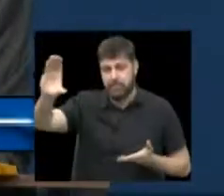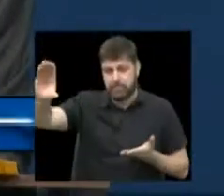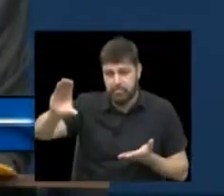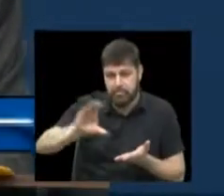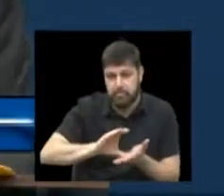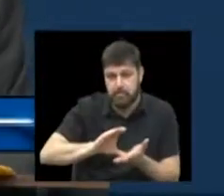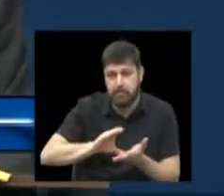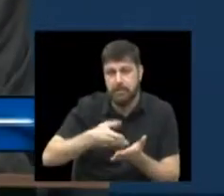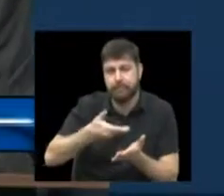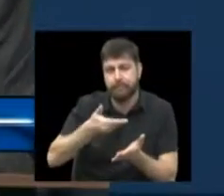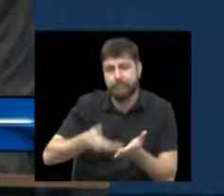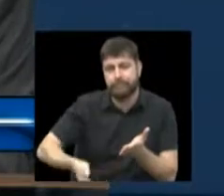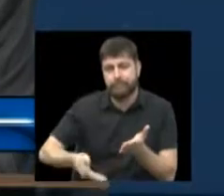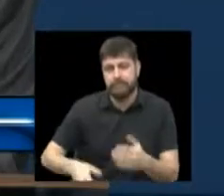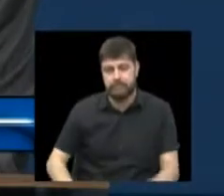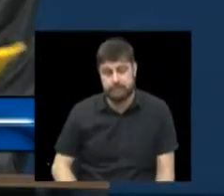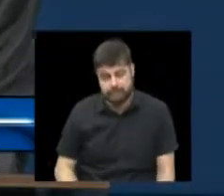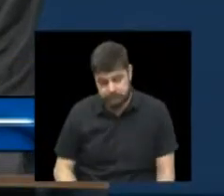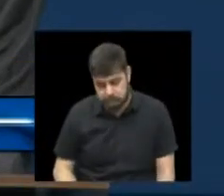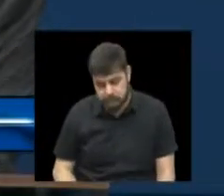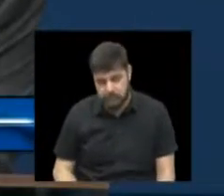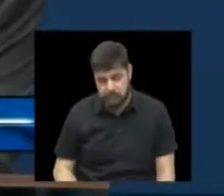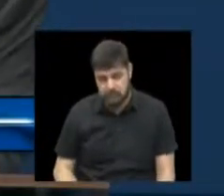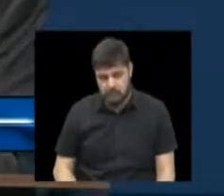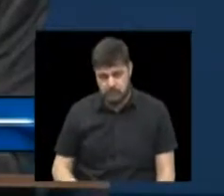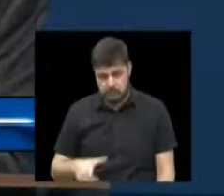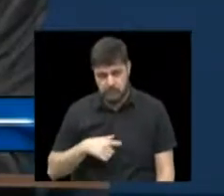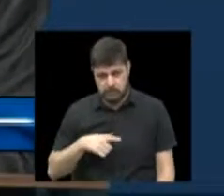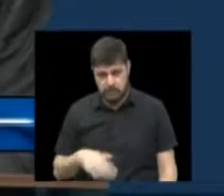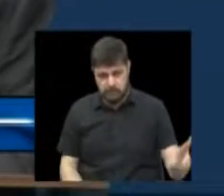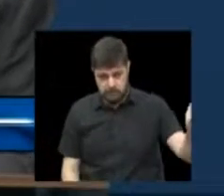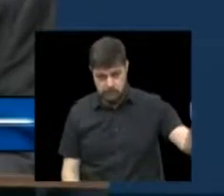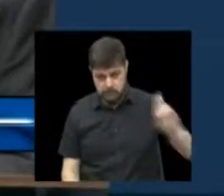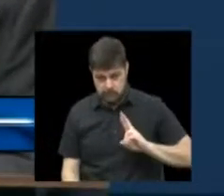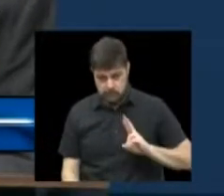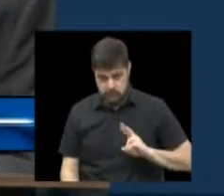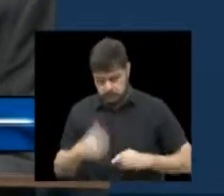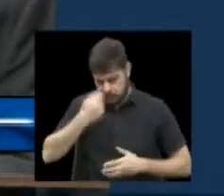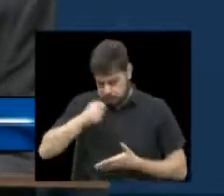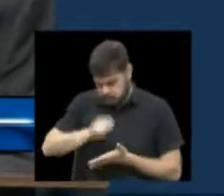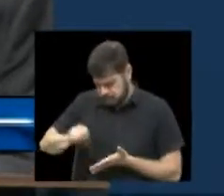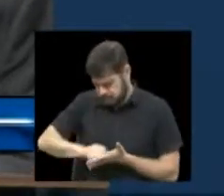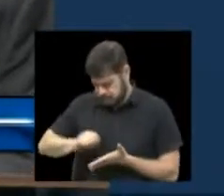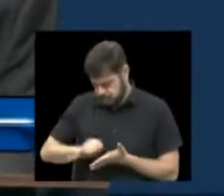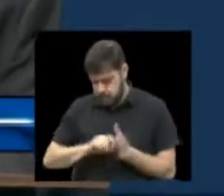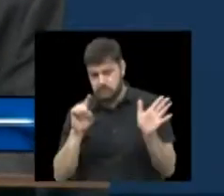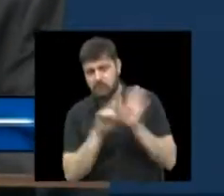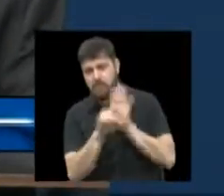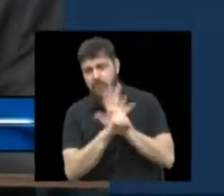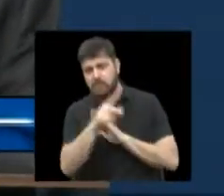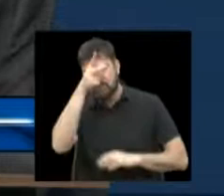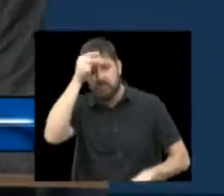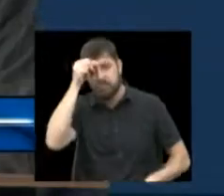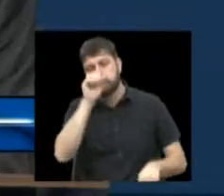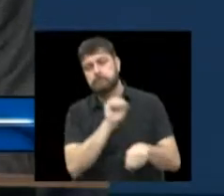Eu recebi, recentemente, a resposta a um requerimento de informações que eu realizei, que eu fiz,